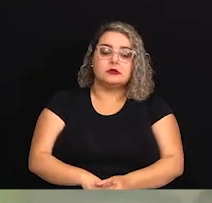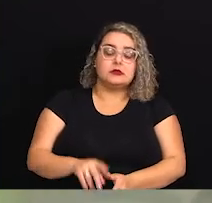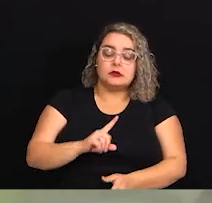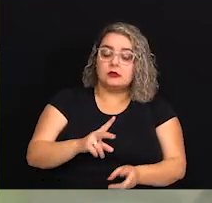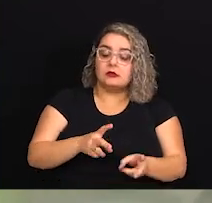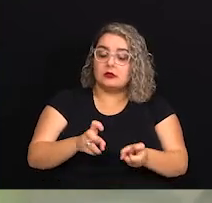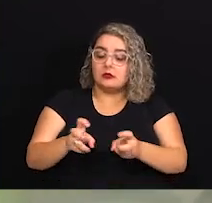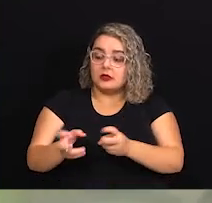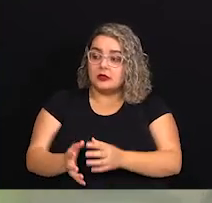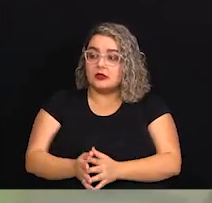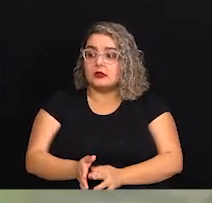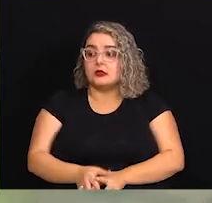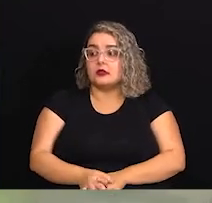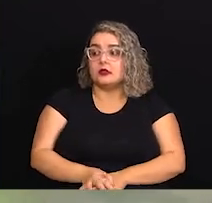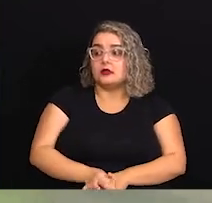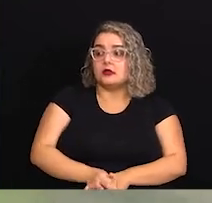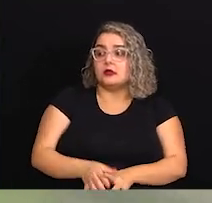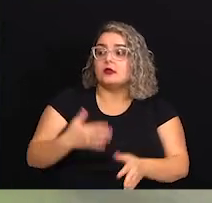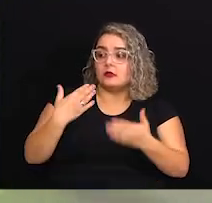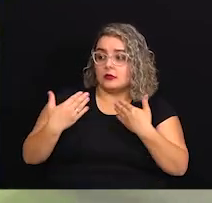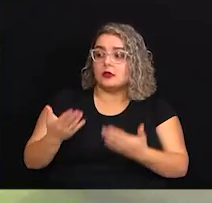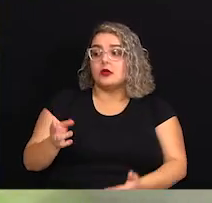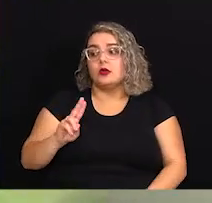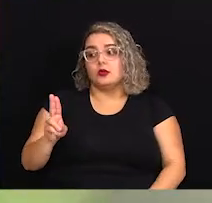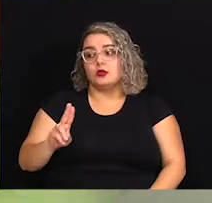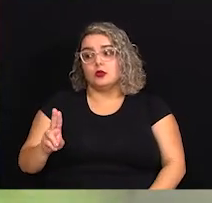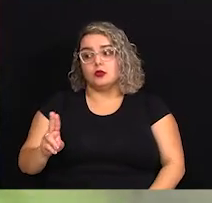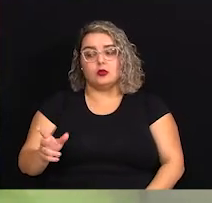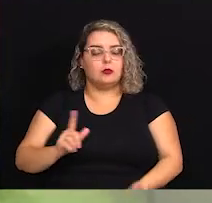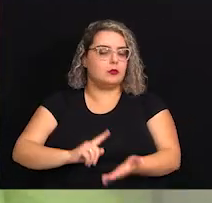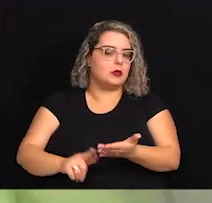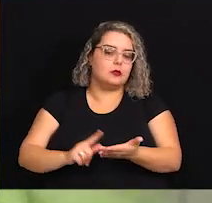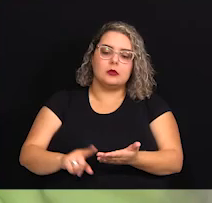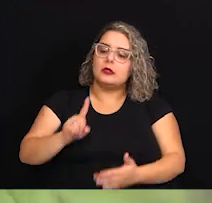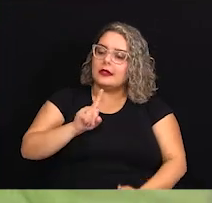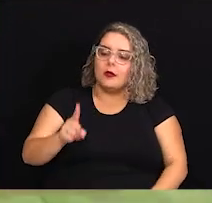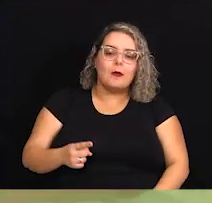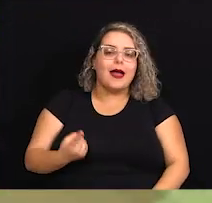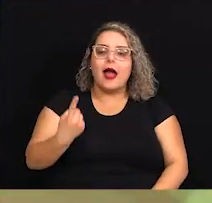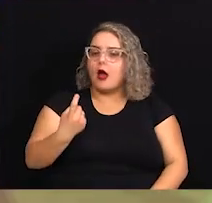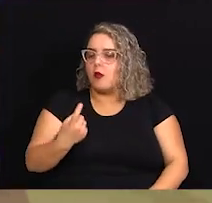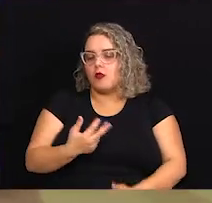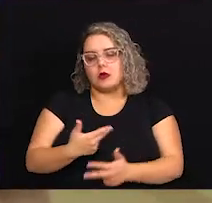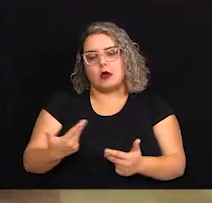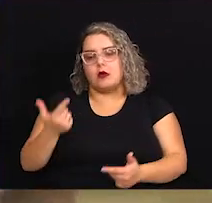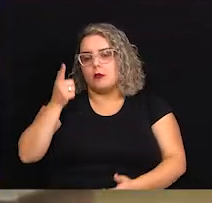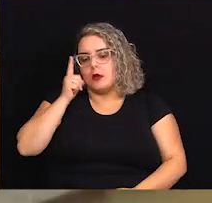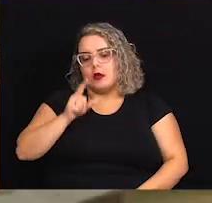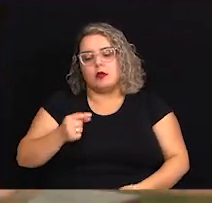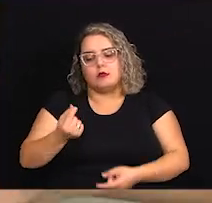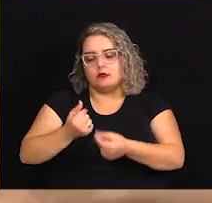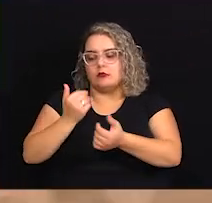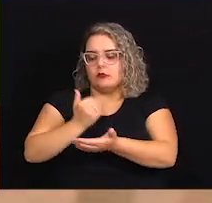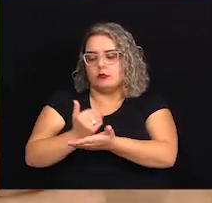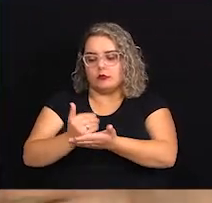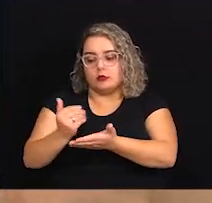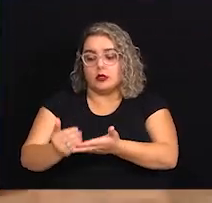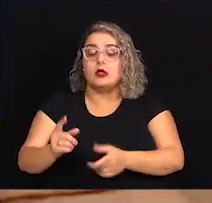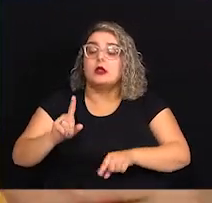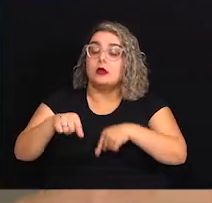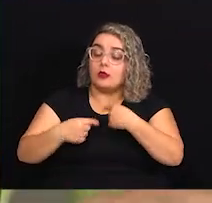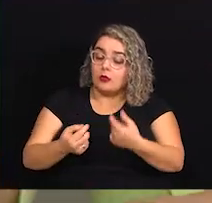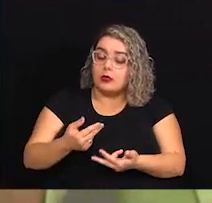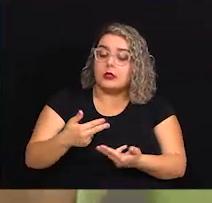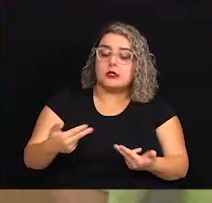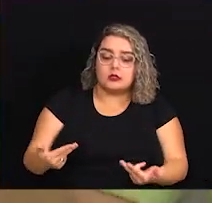e como a gente já às vezes até comentou, nome limpo não é o fator determinante para você conseguir um empréstimo, um financiamento.